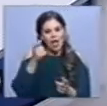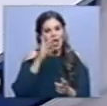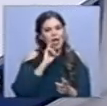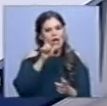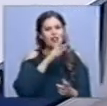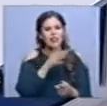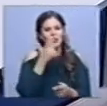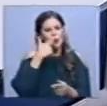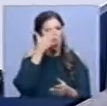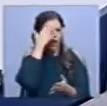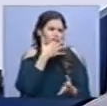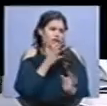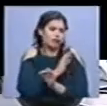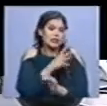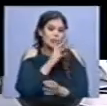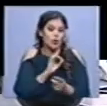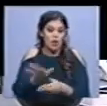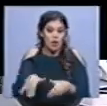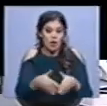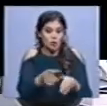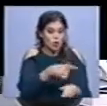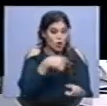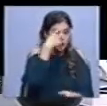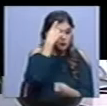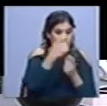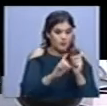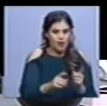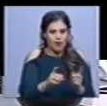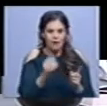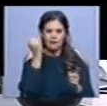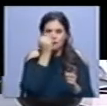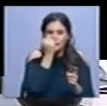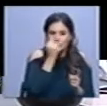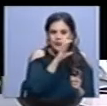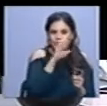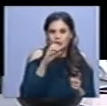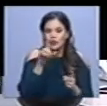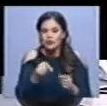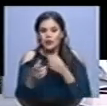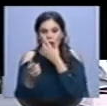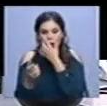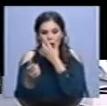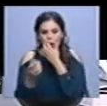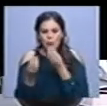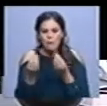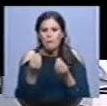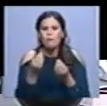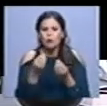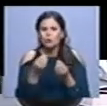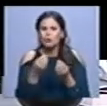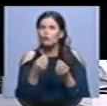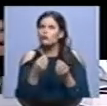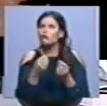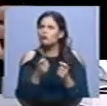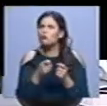que é dizer que o caminho entre aquilo que nós pensávamos que era ficção científica e a realidade científica é muito, muito mais curto.